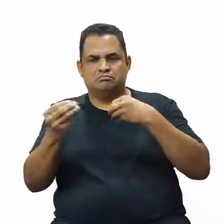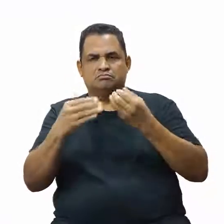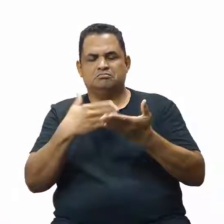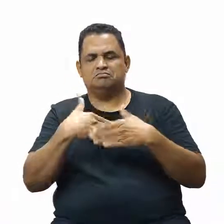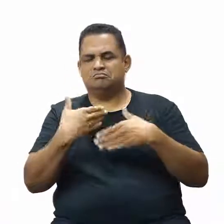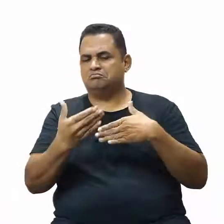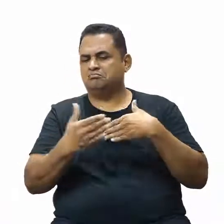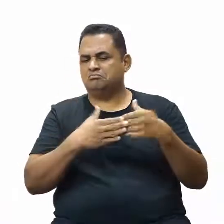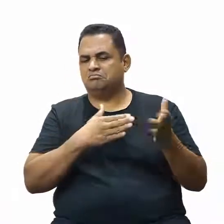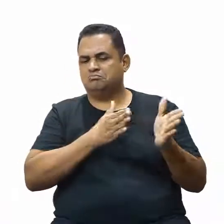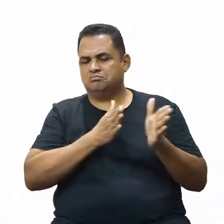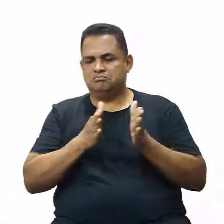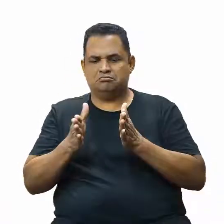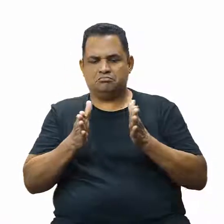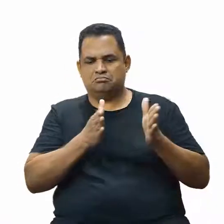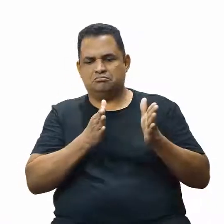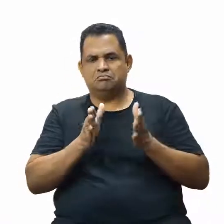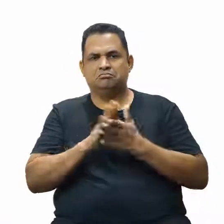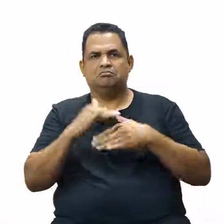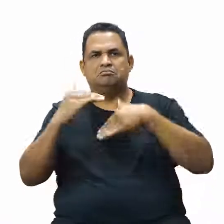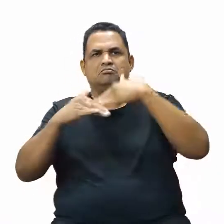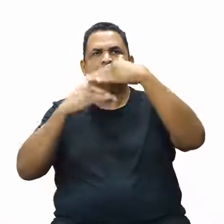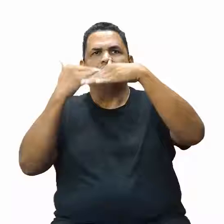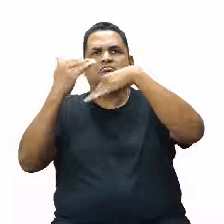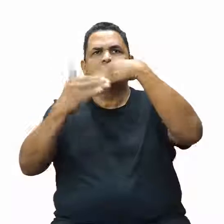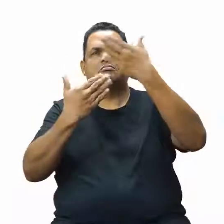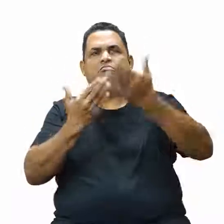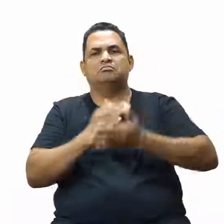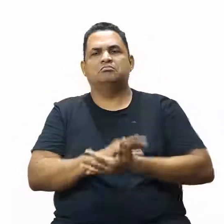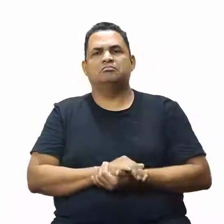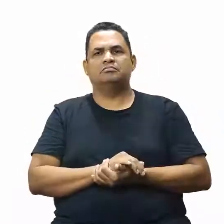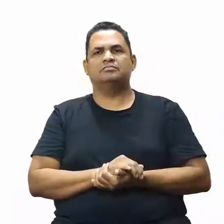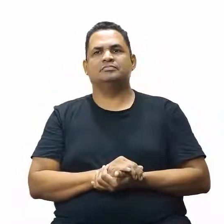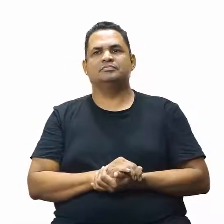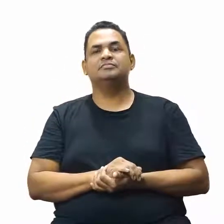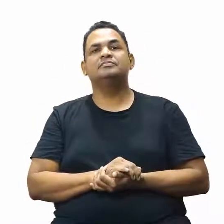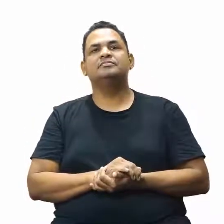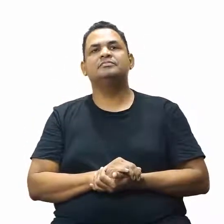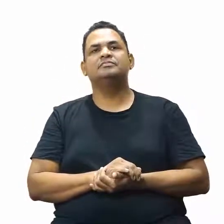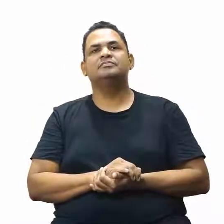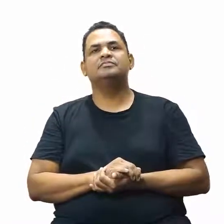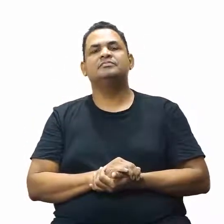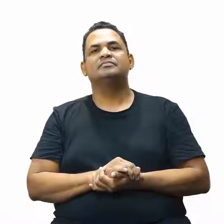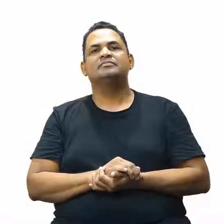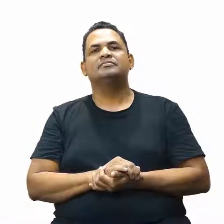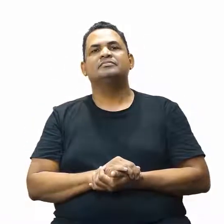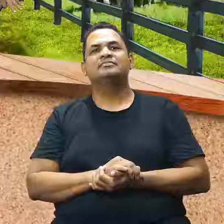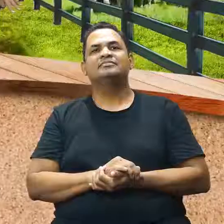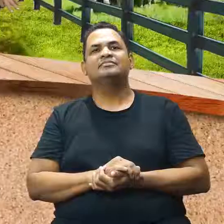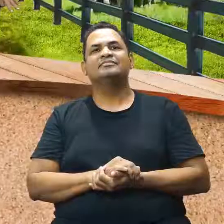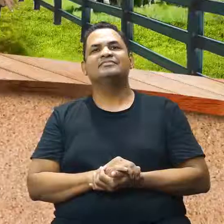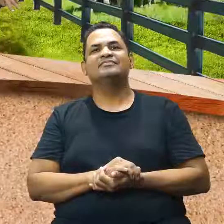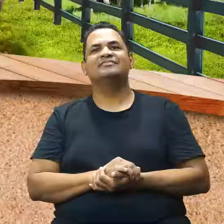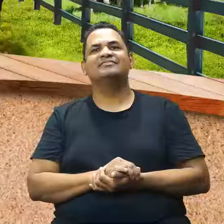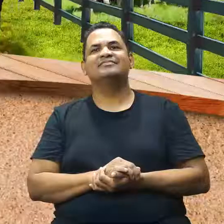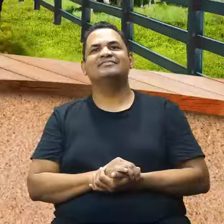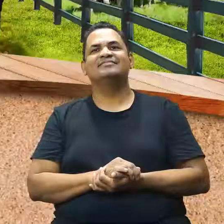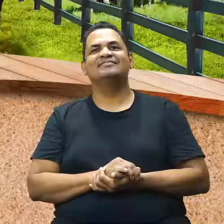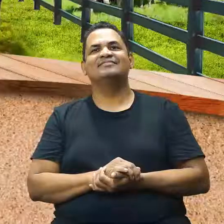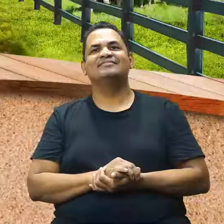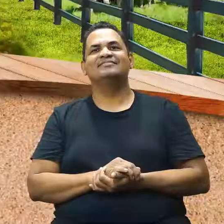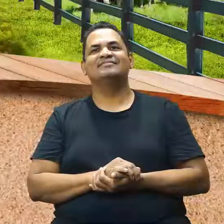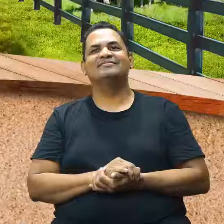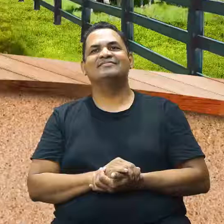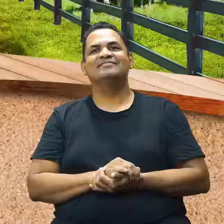plantas em qualquer fase do desenvolvimento. Aqui pro tio. Olha,